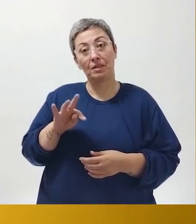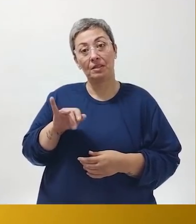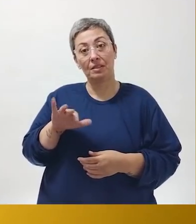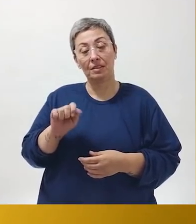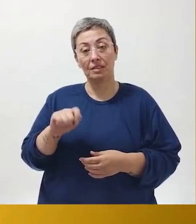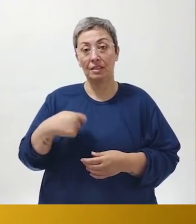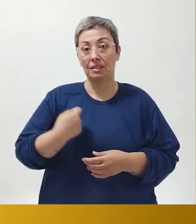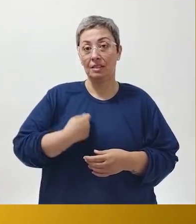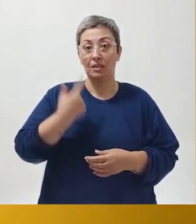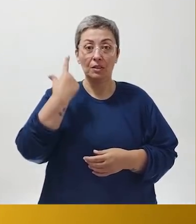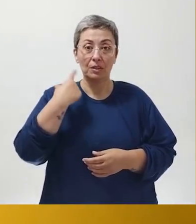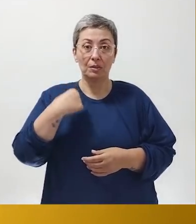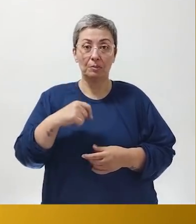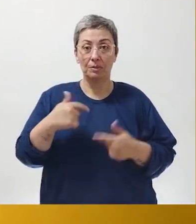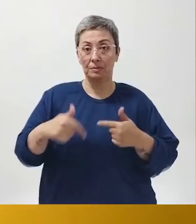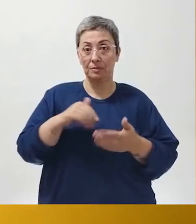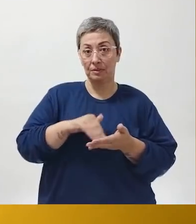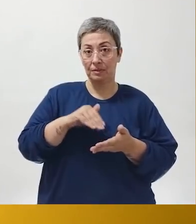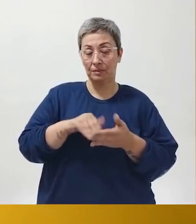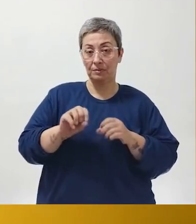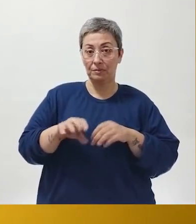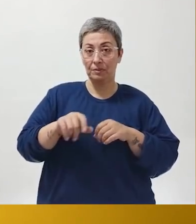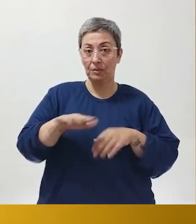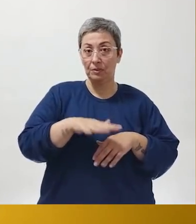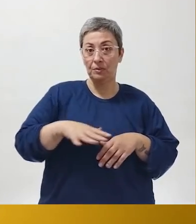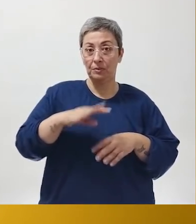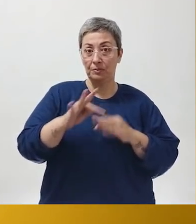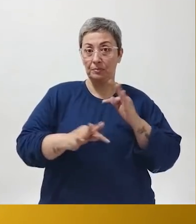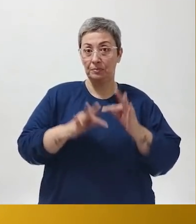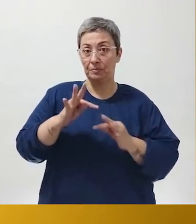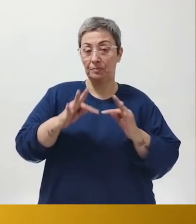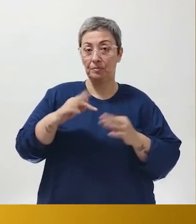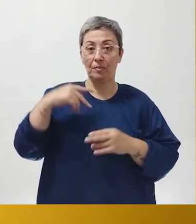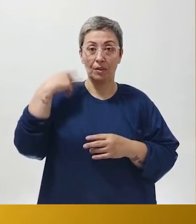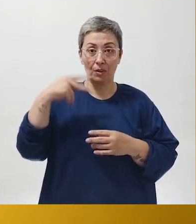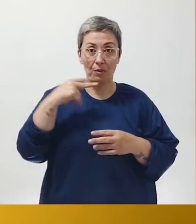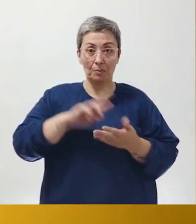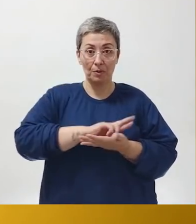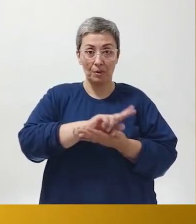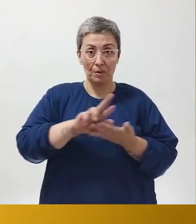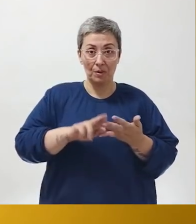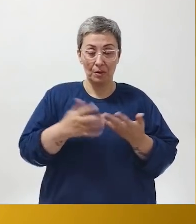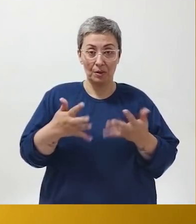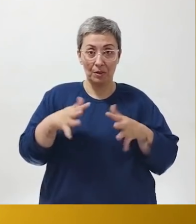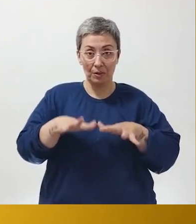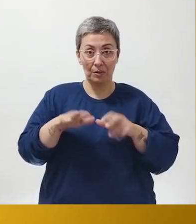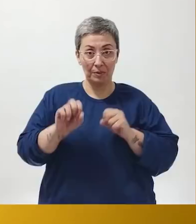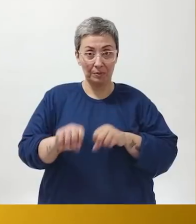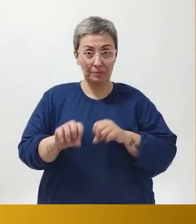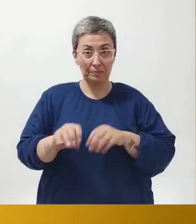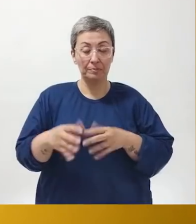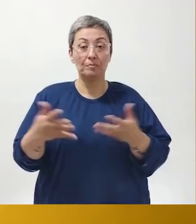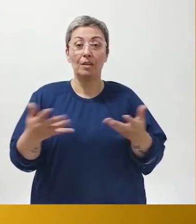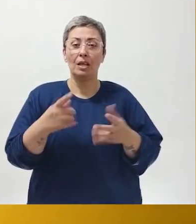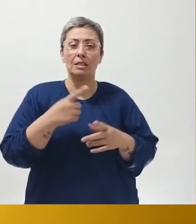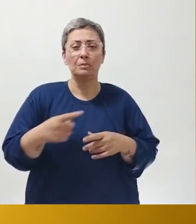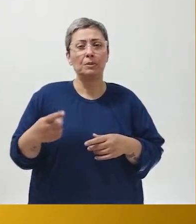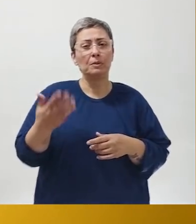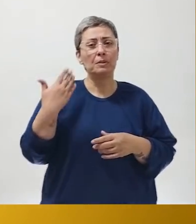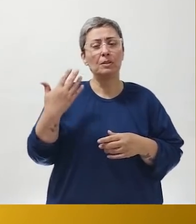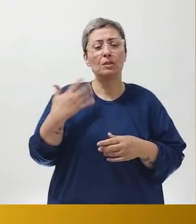letras ILMO, ILMO. Com essa formação eu criei uma abreviatura. Então, quando essas letras que